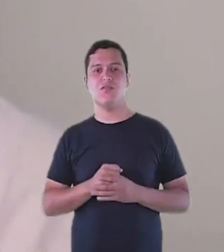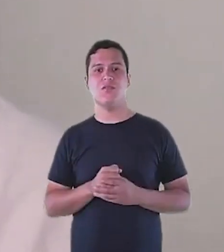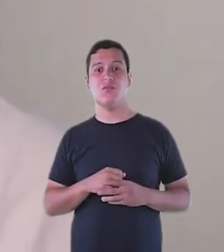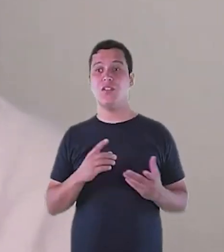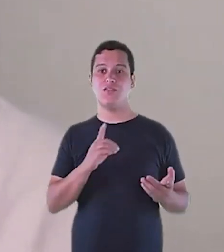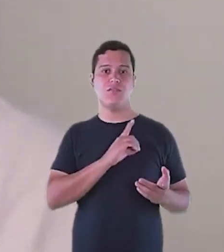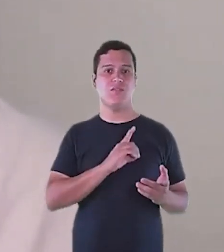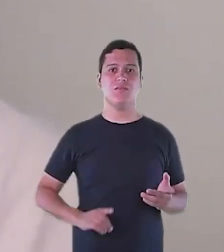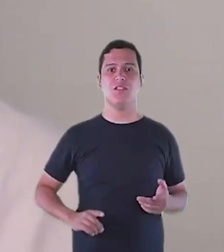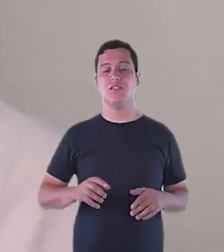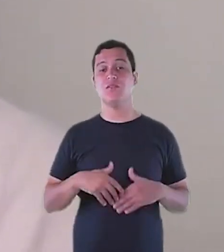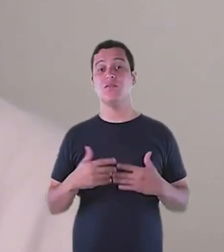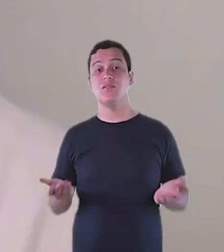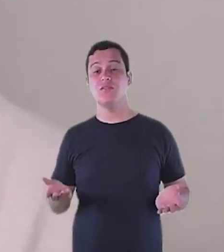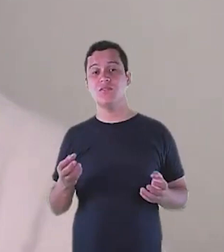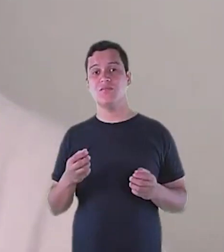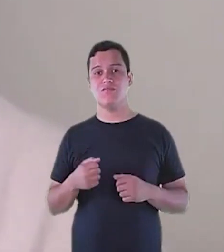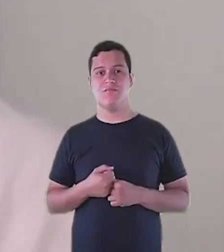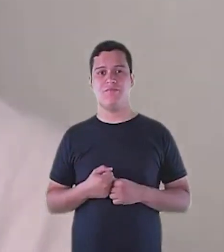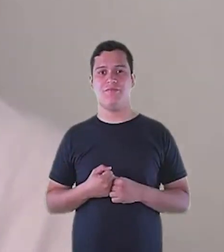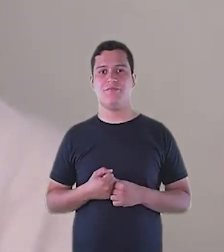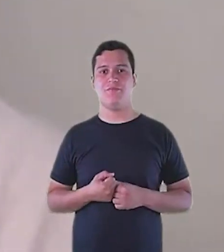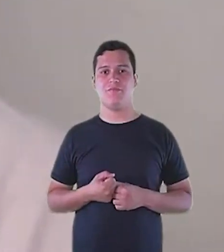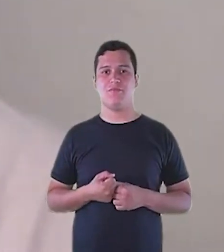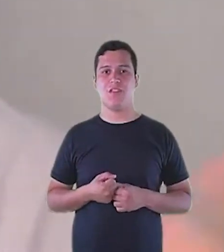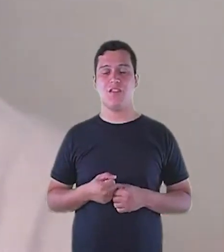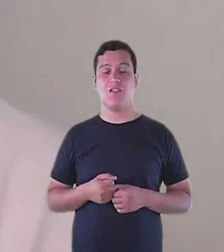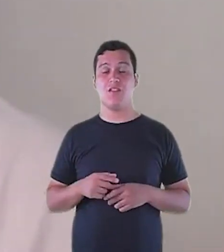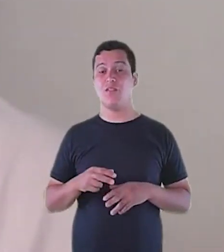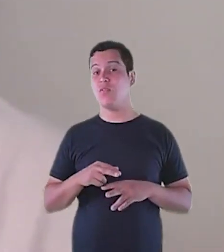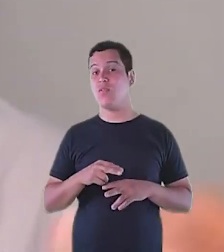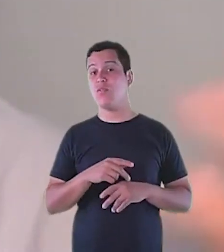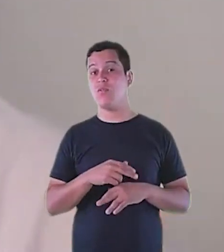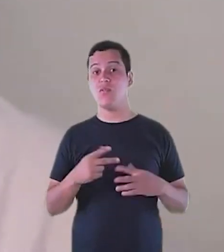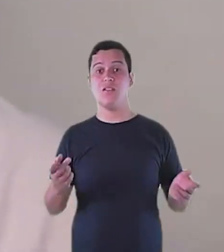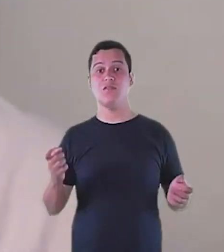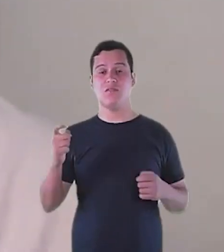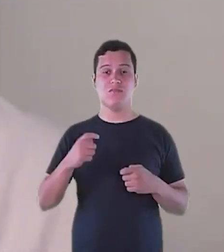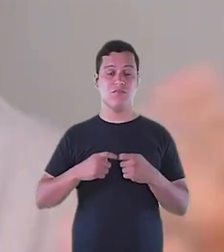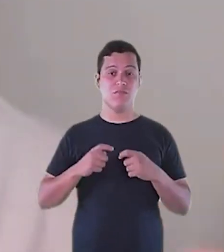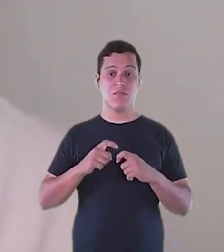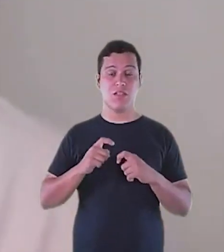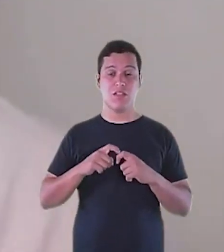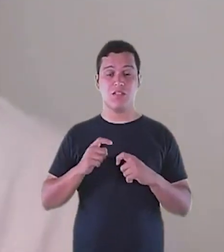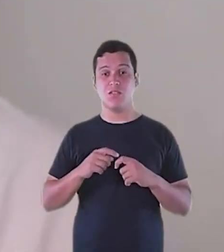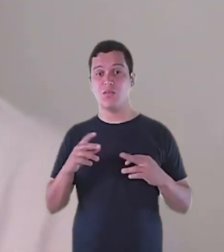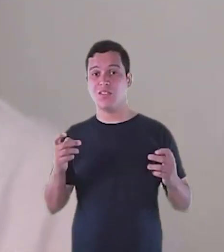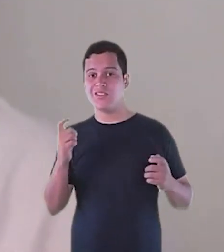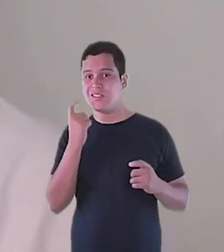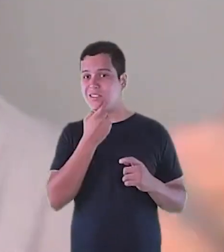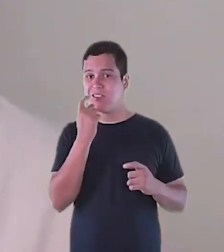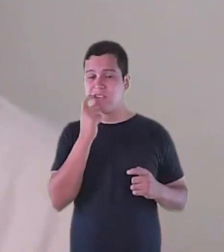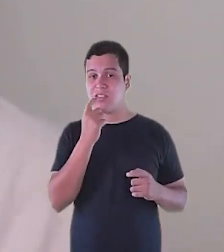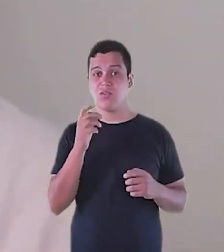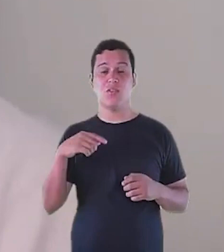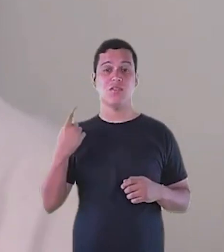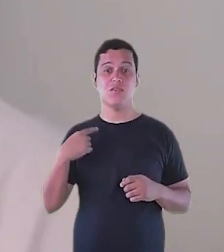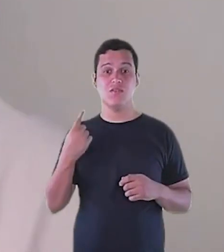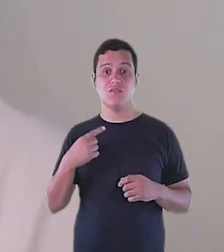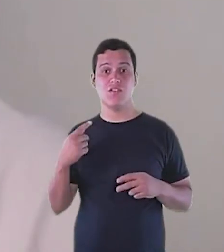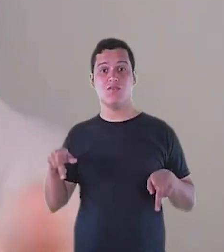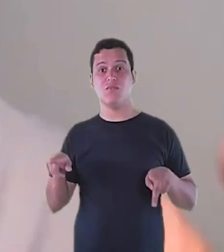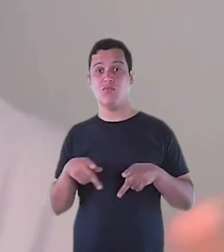Uma ínfima minoria. Quantos pilotos de avião? Quantos médicos? Quantos dentistas? Quantos advogados? Quantos